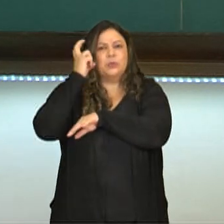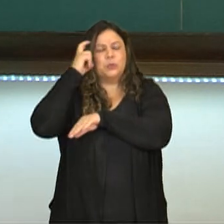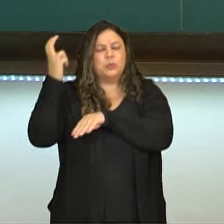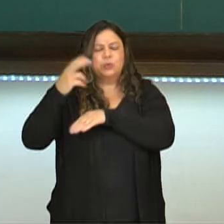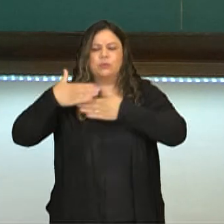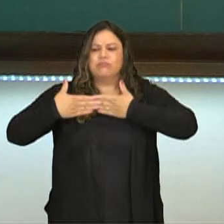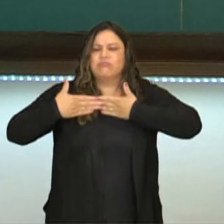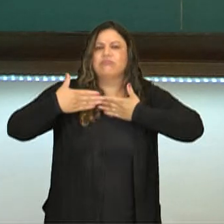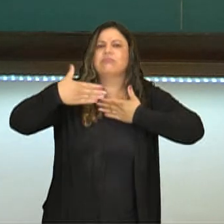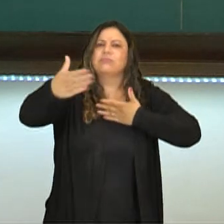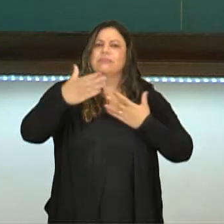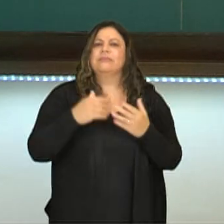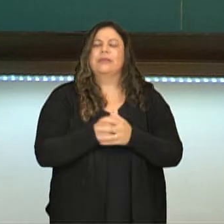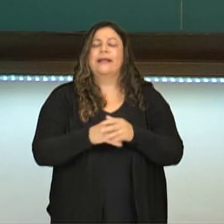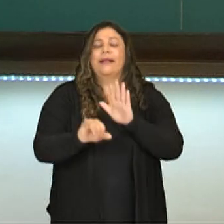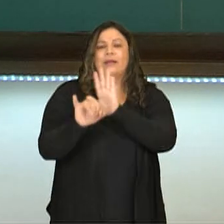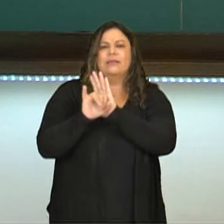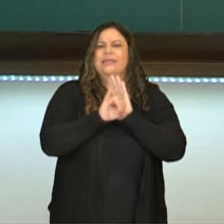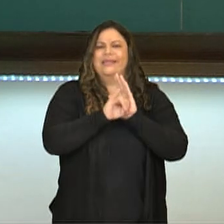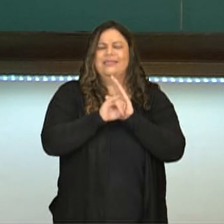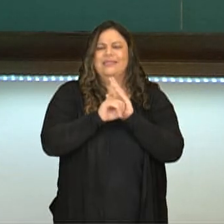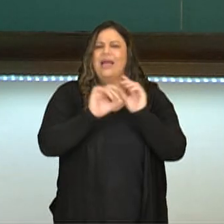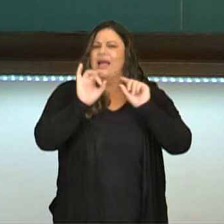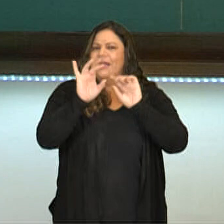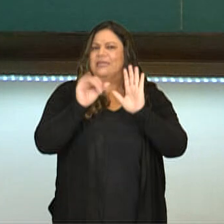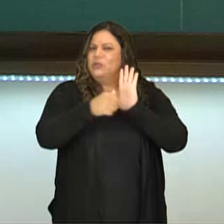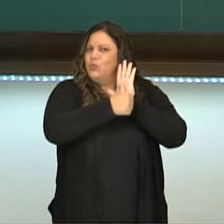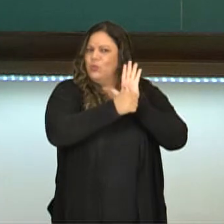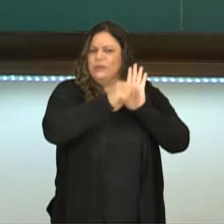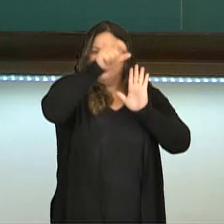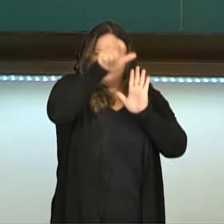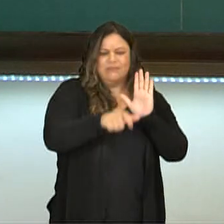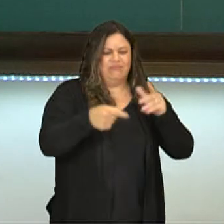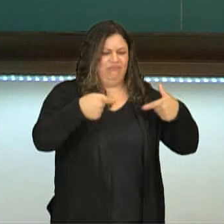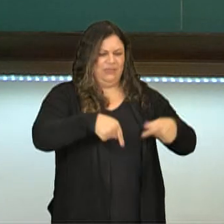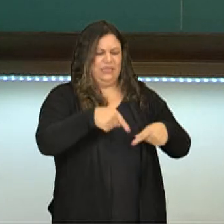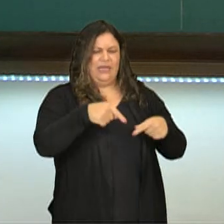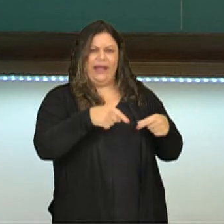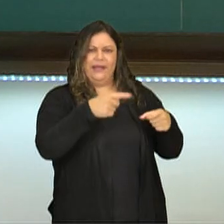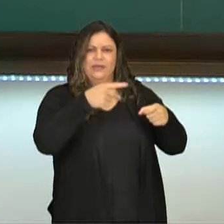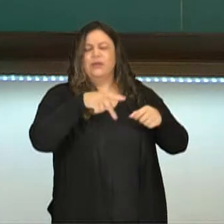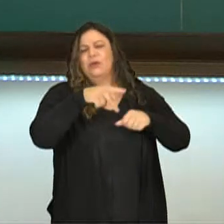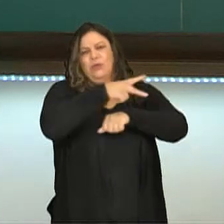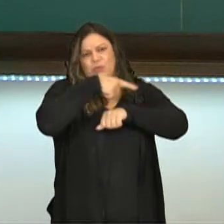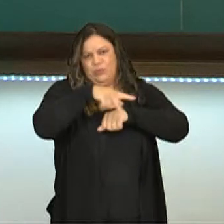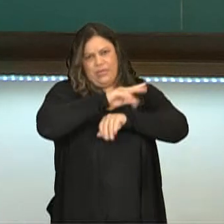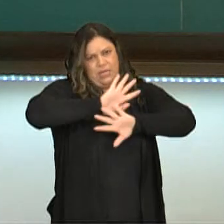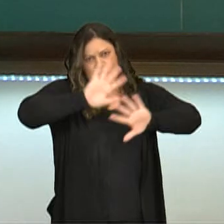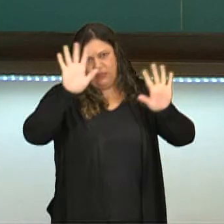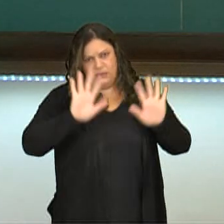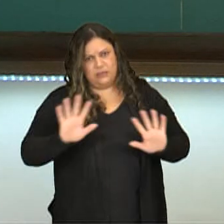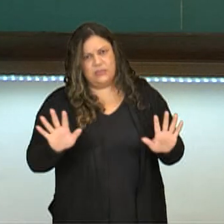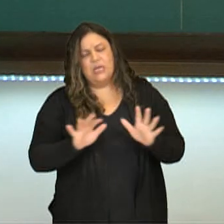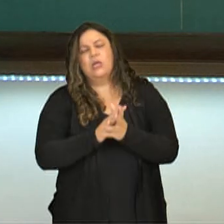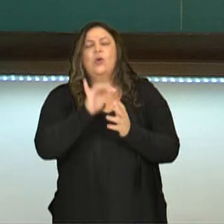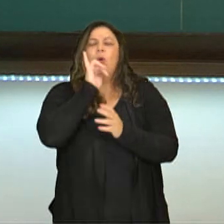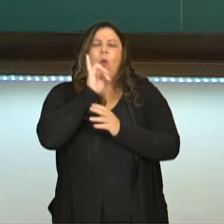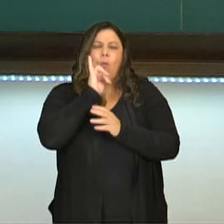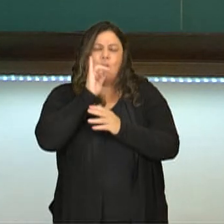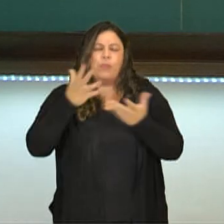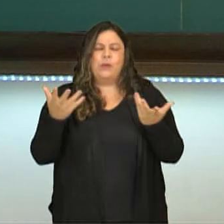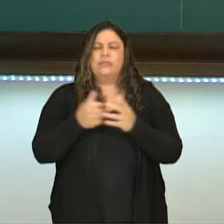além simplesmente de uma identidade nacional. Uma identidade, por exemplo, de datas festivas,